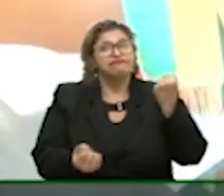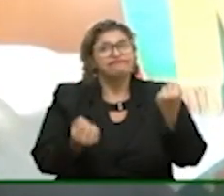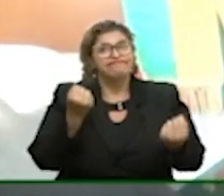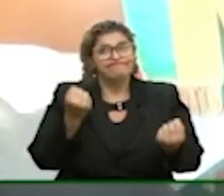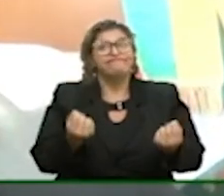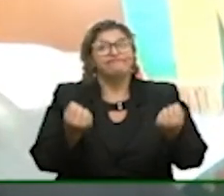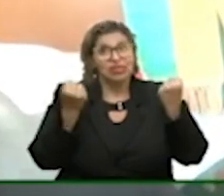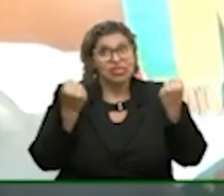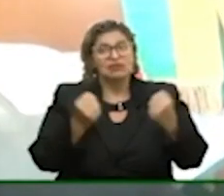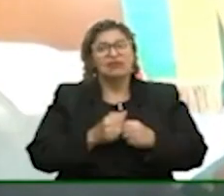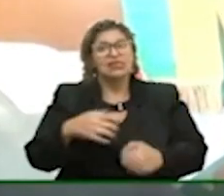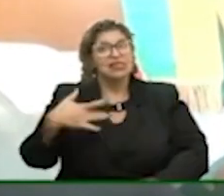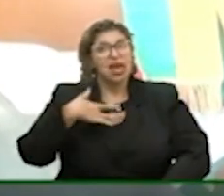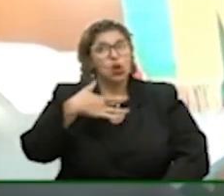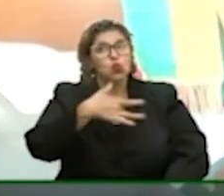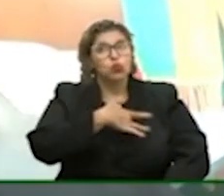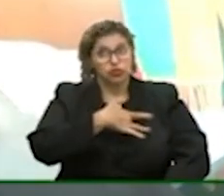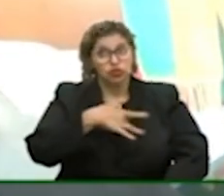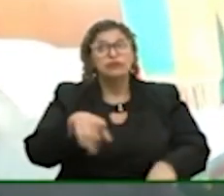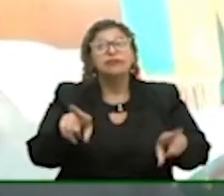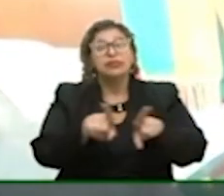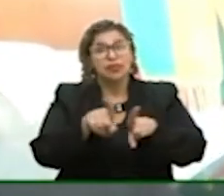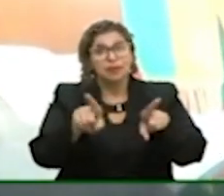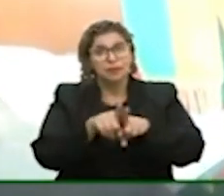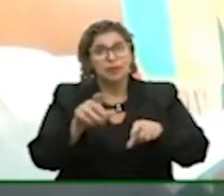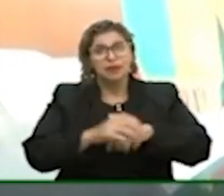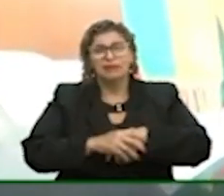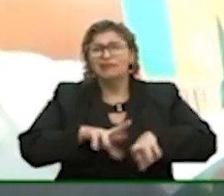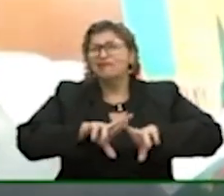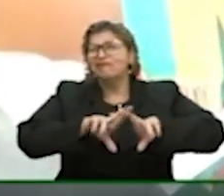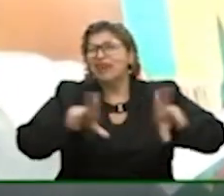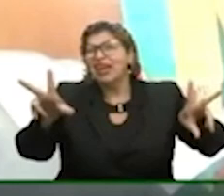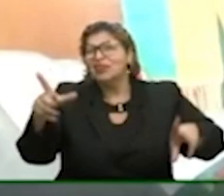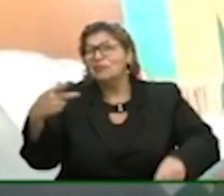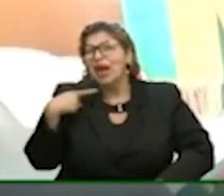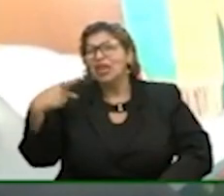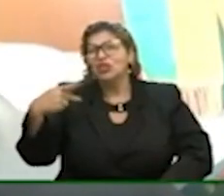pública superior a divergências políticas.